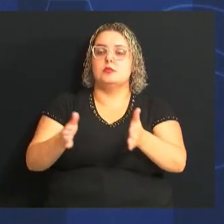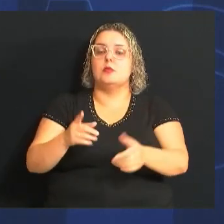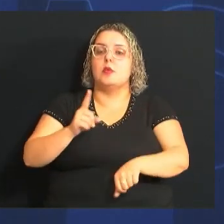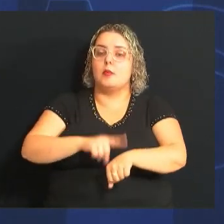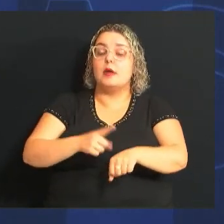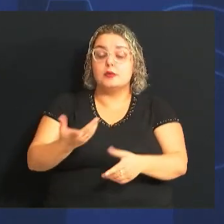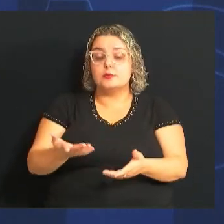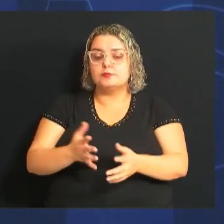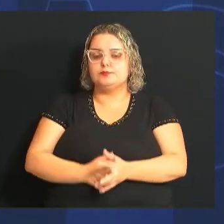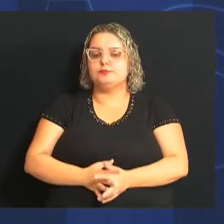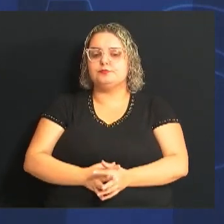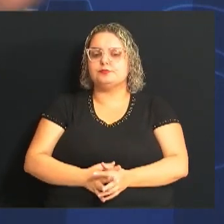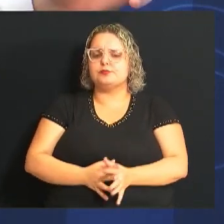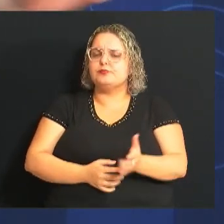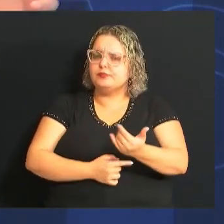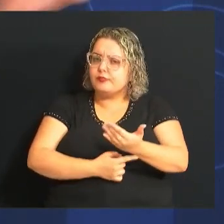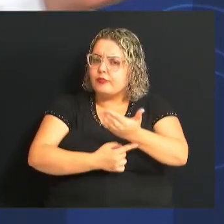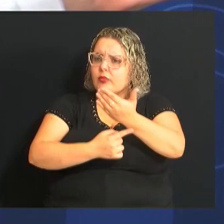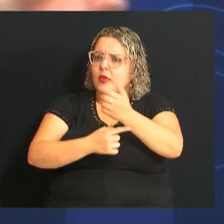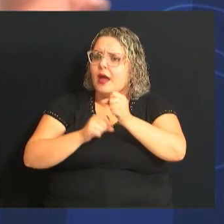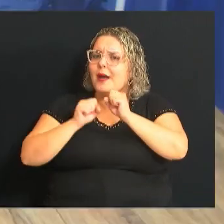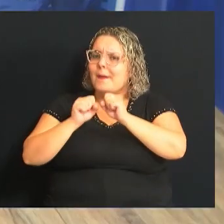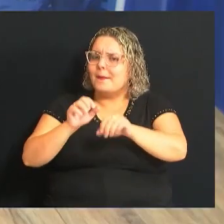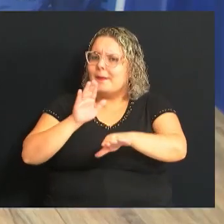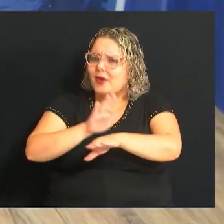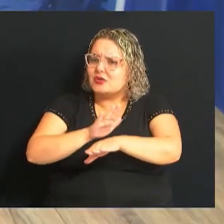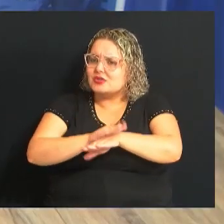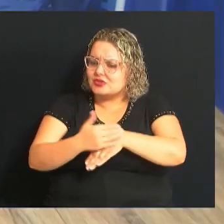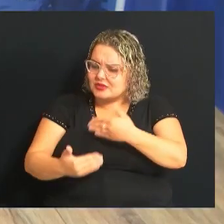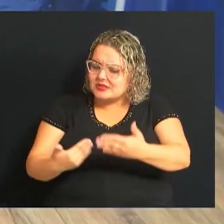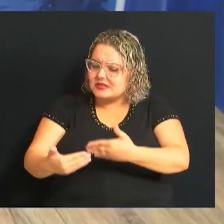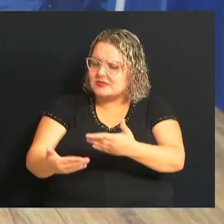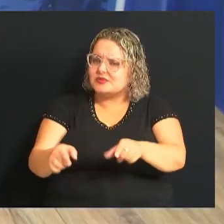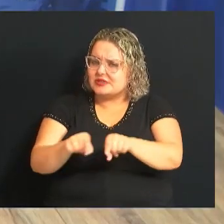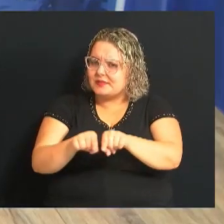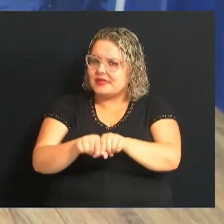A tecnologia pode ajudar nesse processo também?